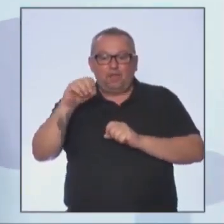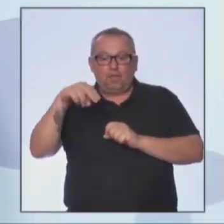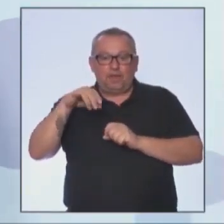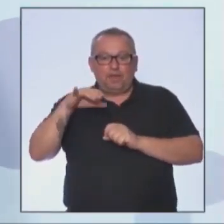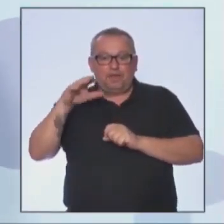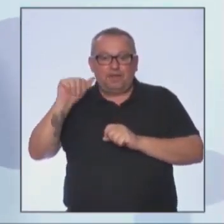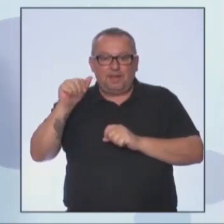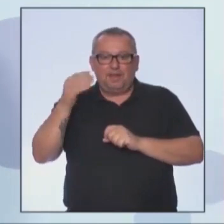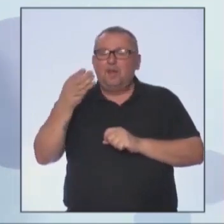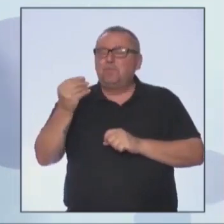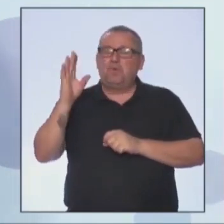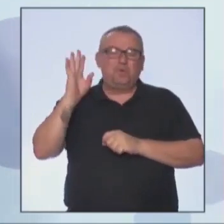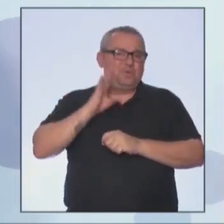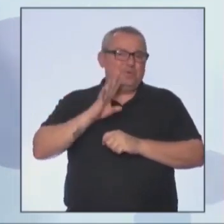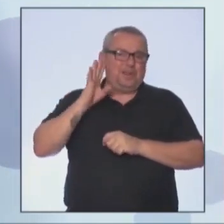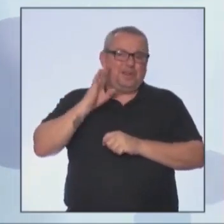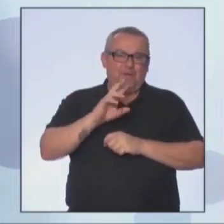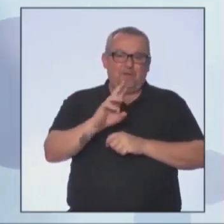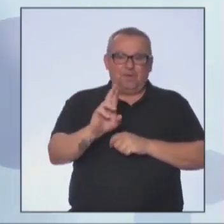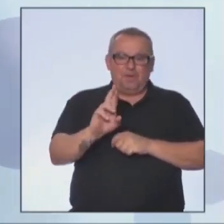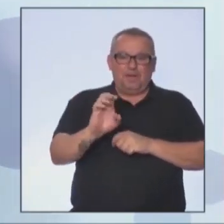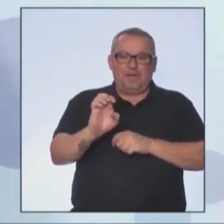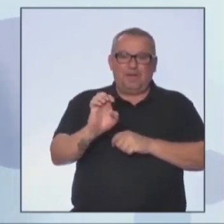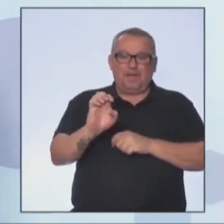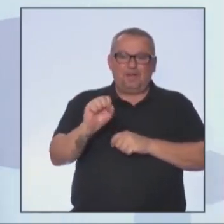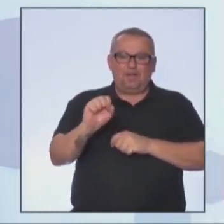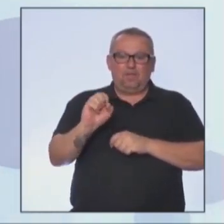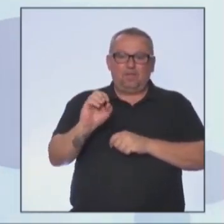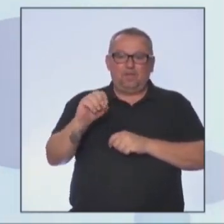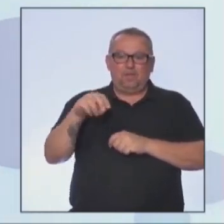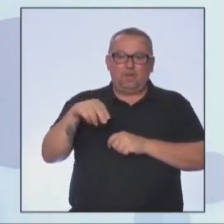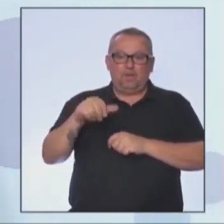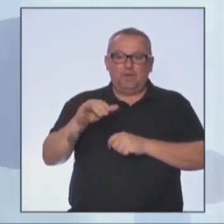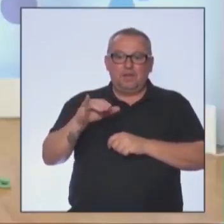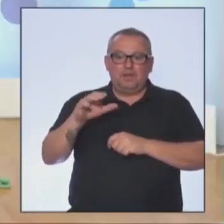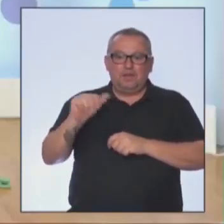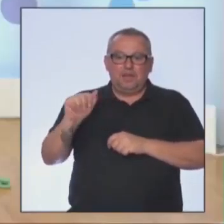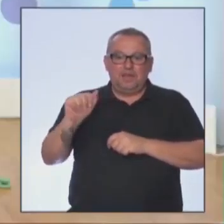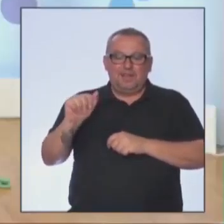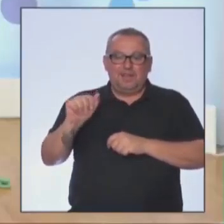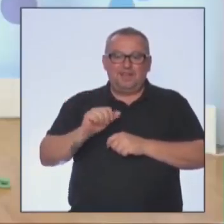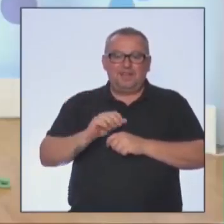é muito interessante. Frequência? Ah, sim.